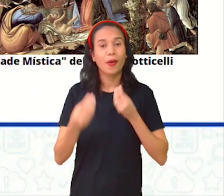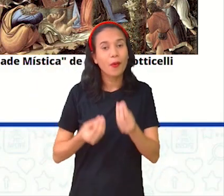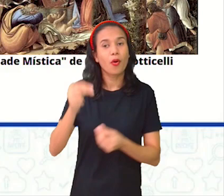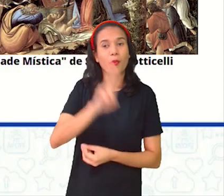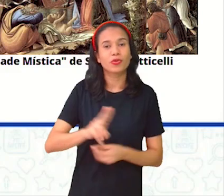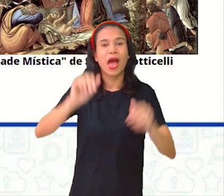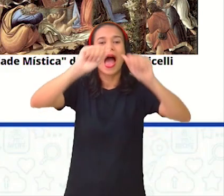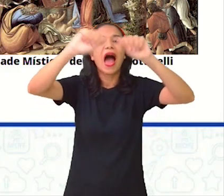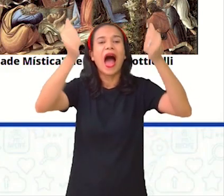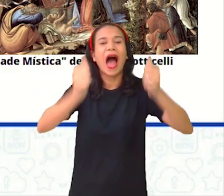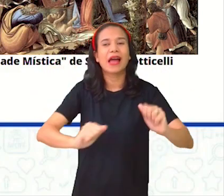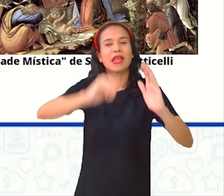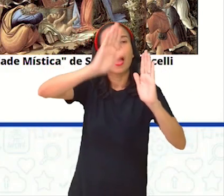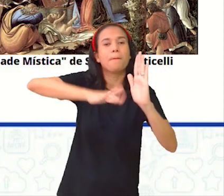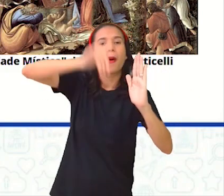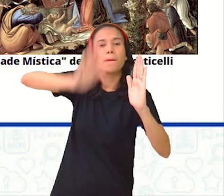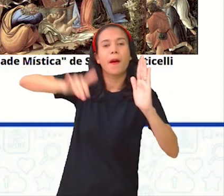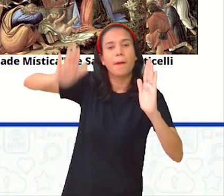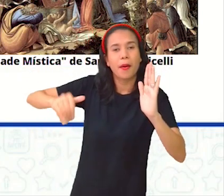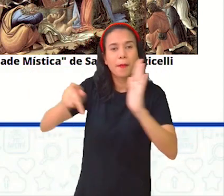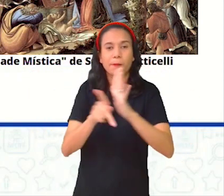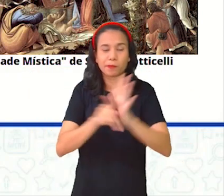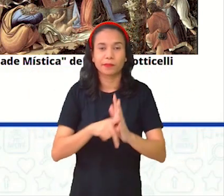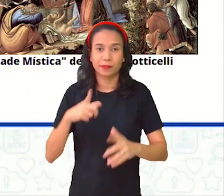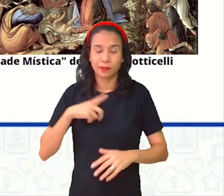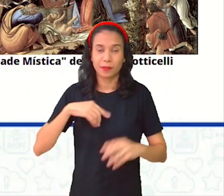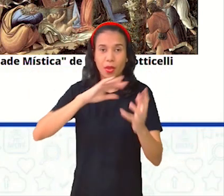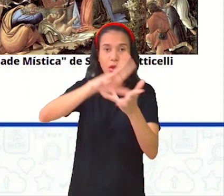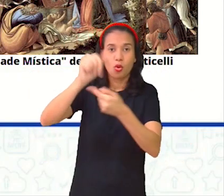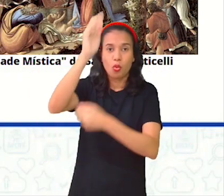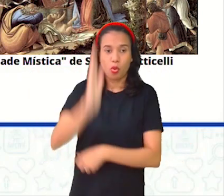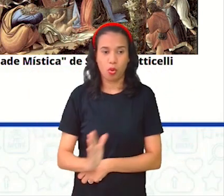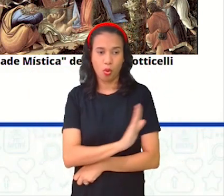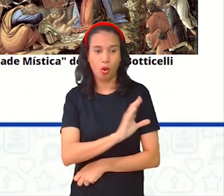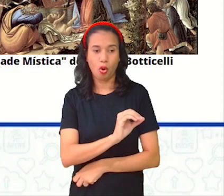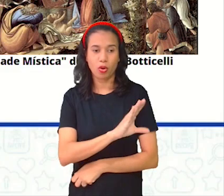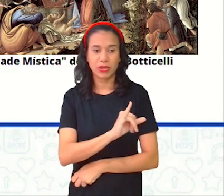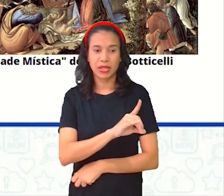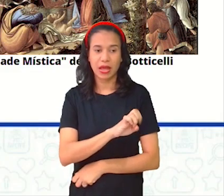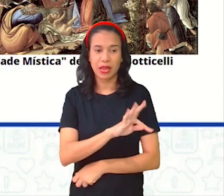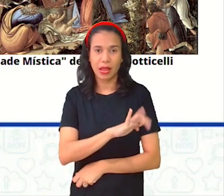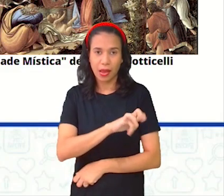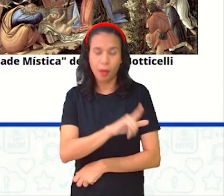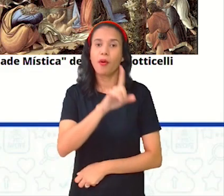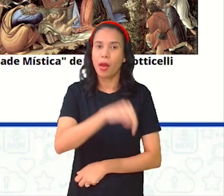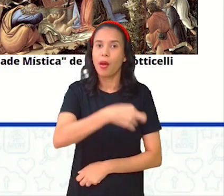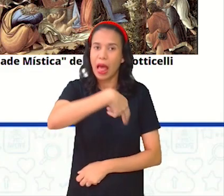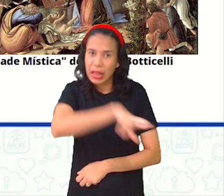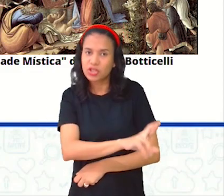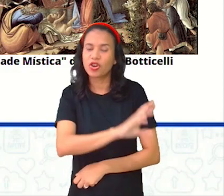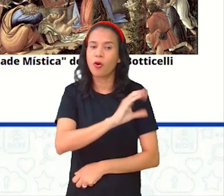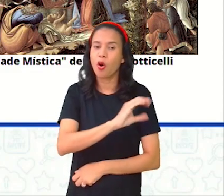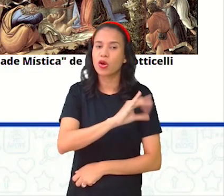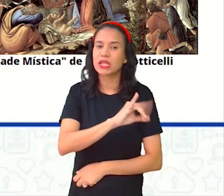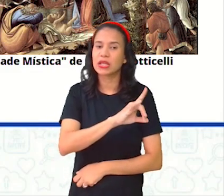através da arte, né, da arte ocidental, porque a religião, o cristianismo, é uma religião